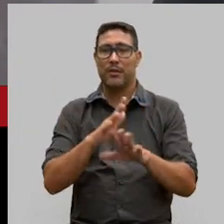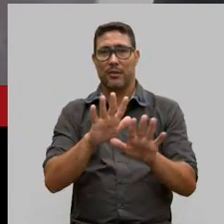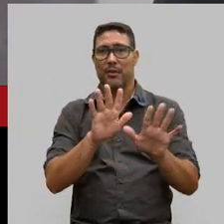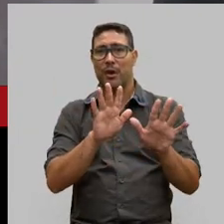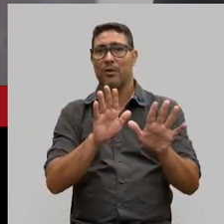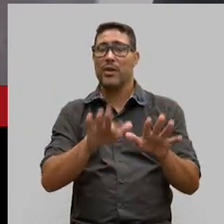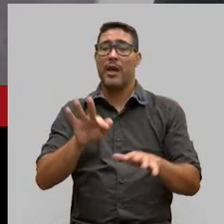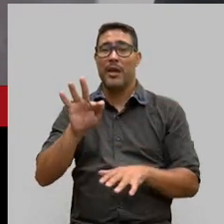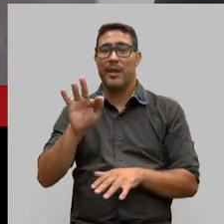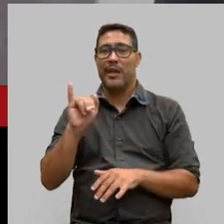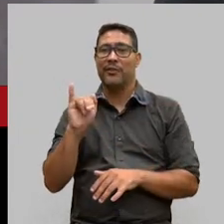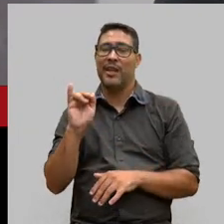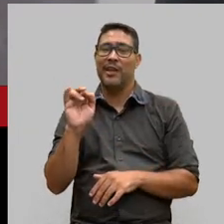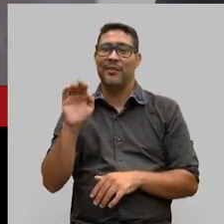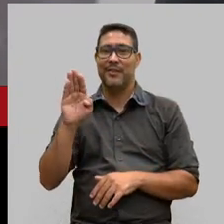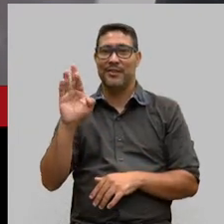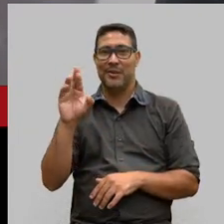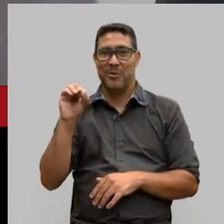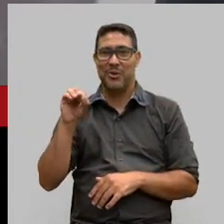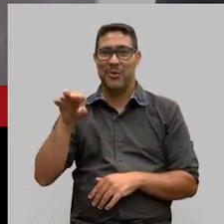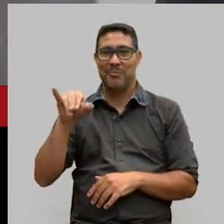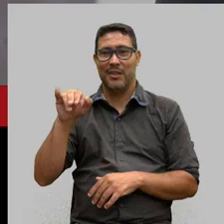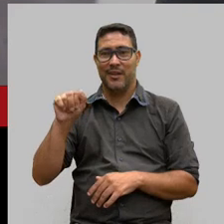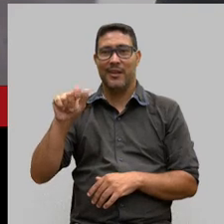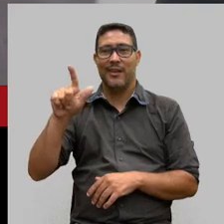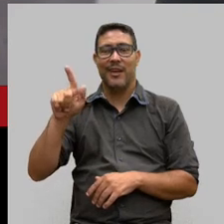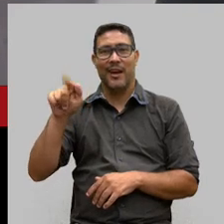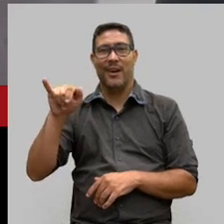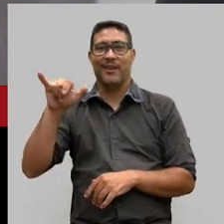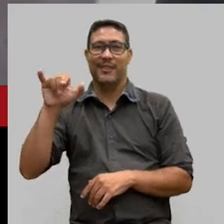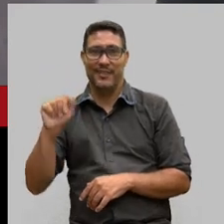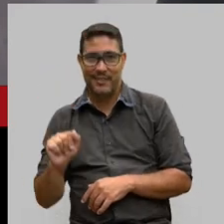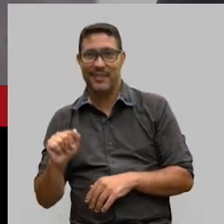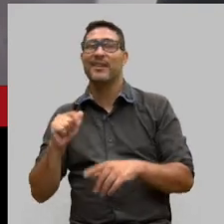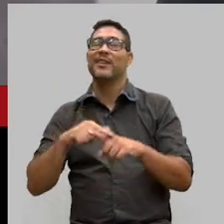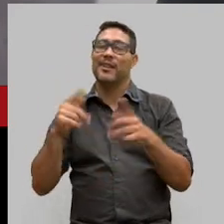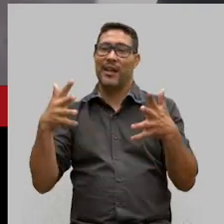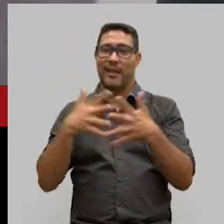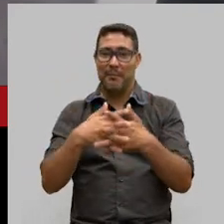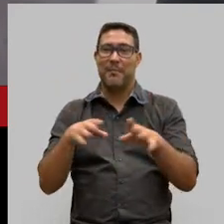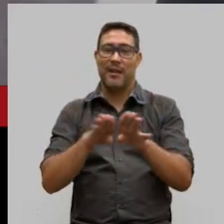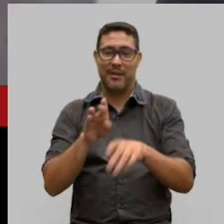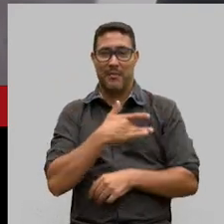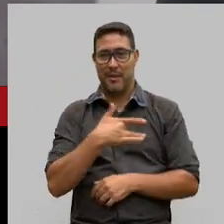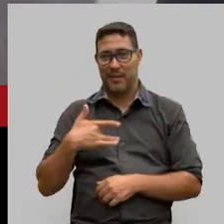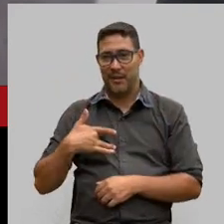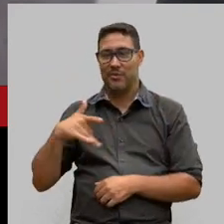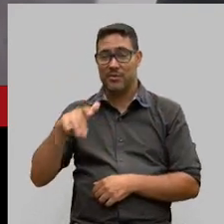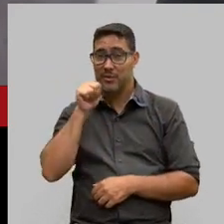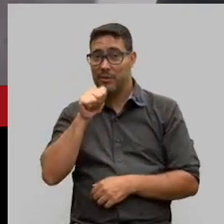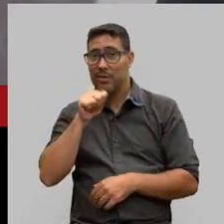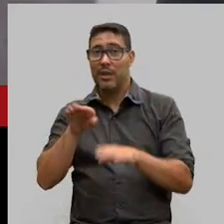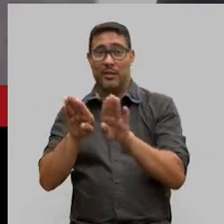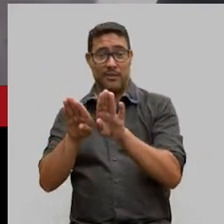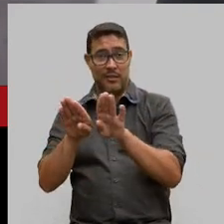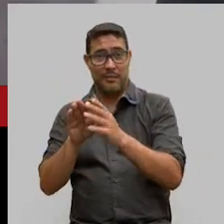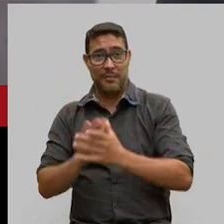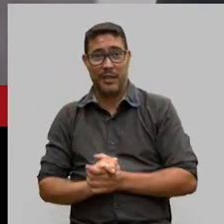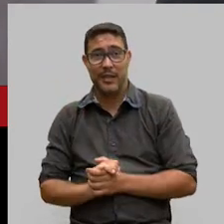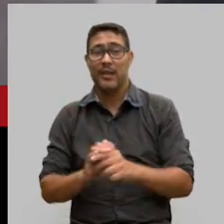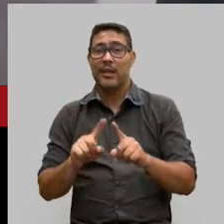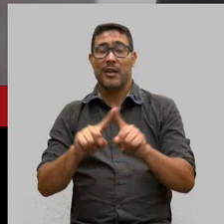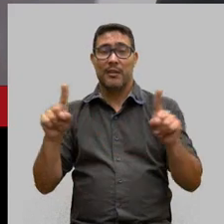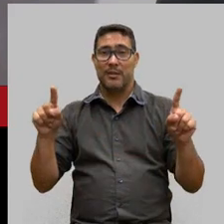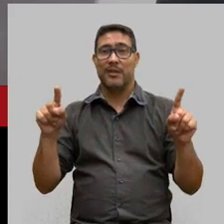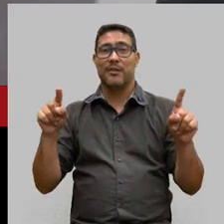fibromialgia que impacta muito também a saúde das pessoas sobretudo as mulheres mas Para Dizer para vocês que nós vamos Vereador